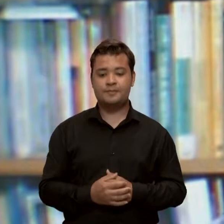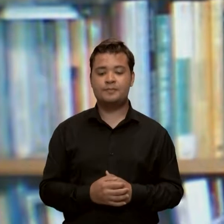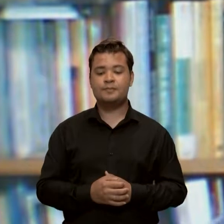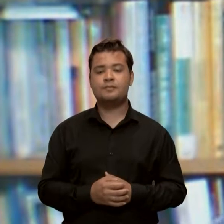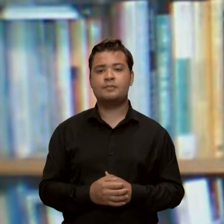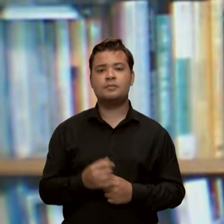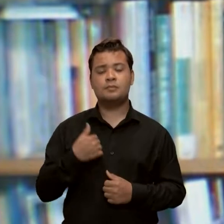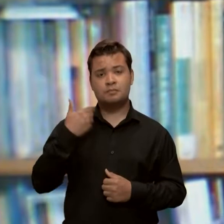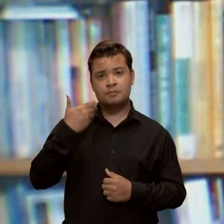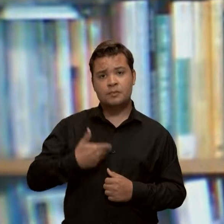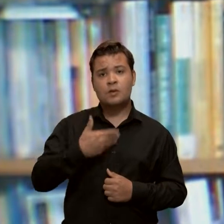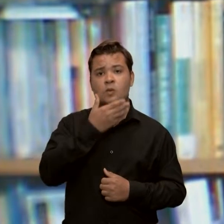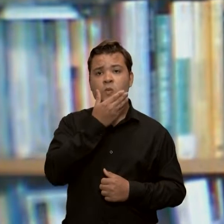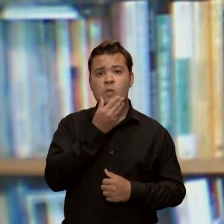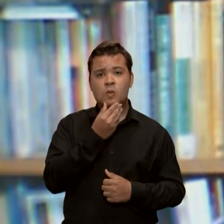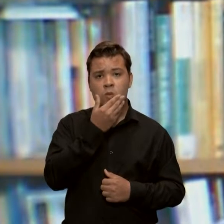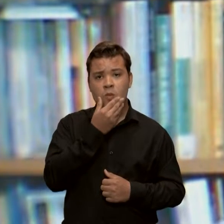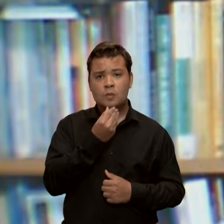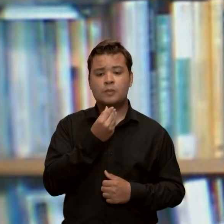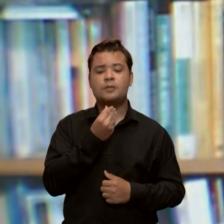Sou homem,